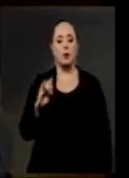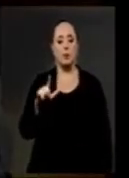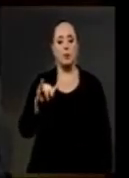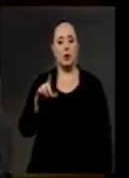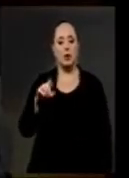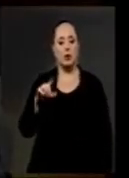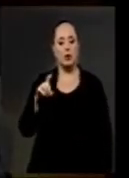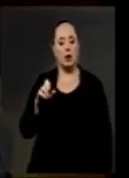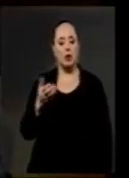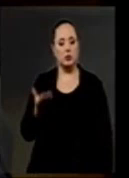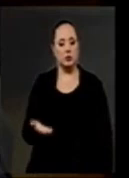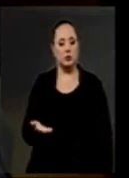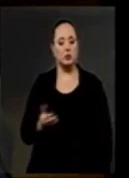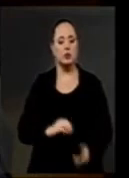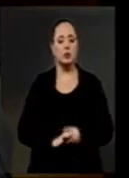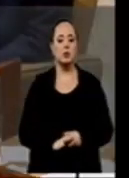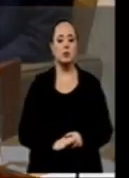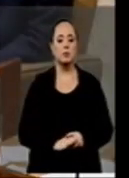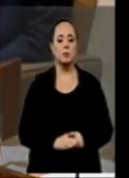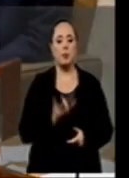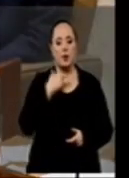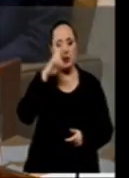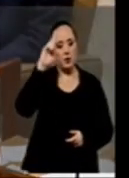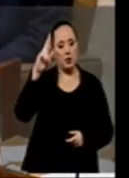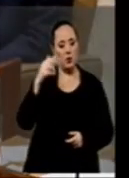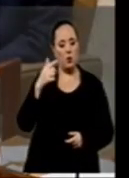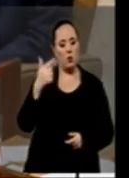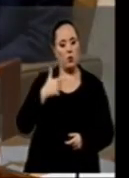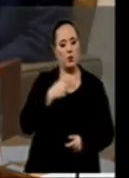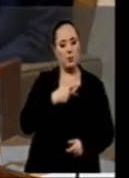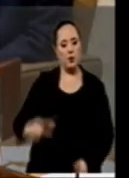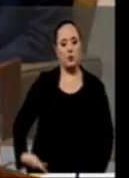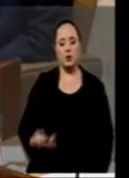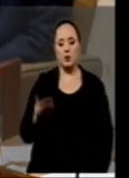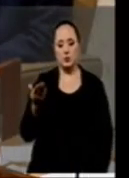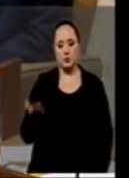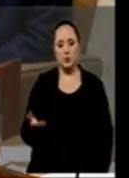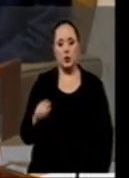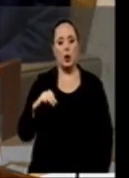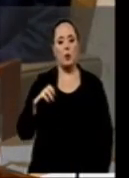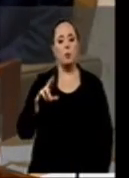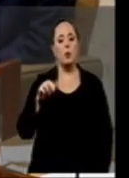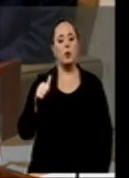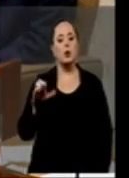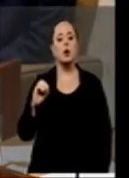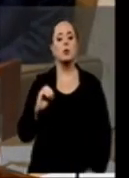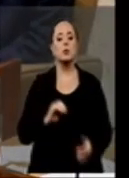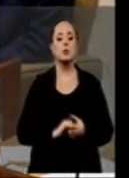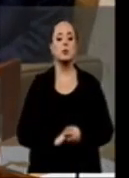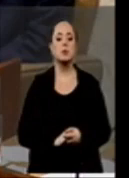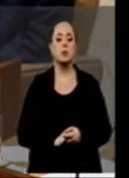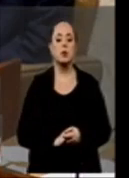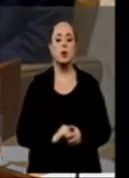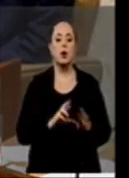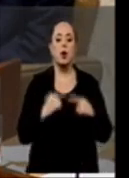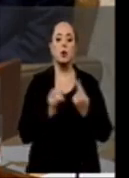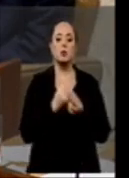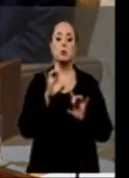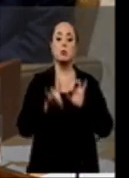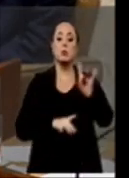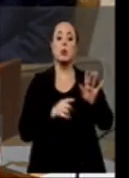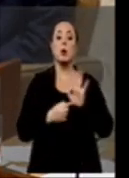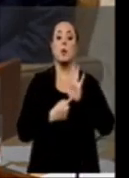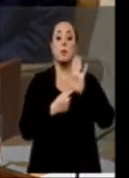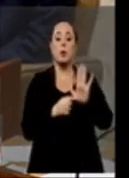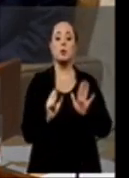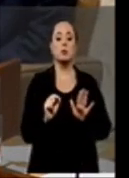senhor presidente vice-presidente mourão essa solenidade demonstra exatamente a